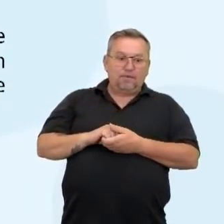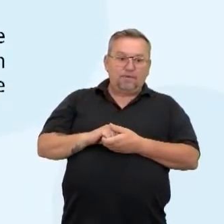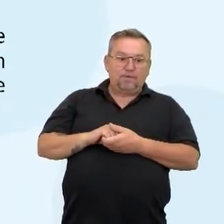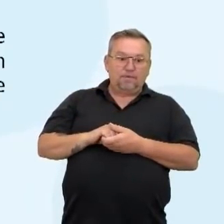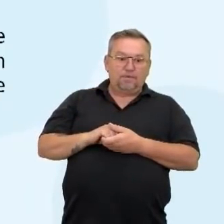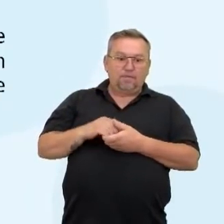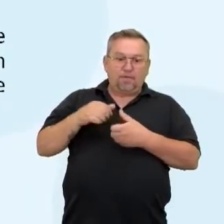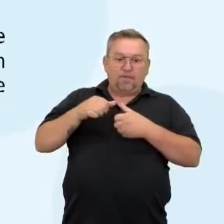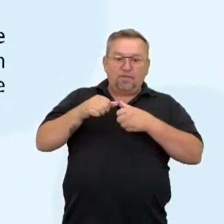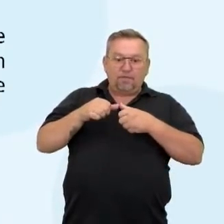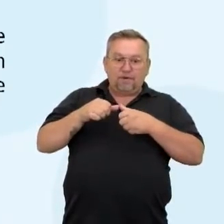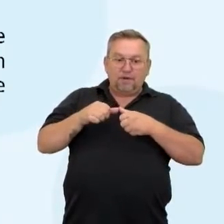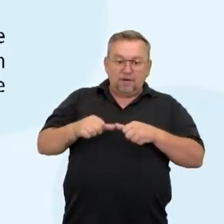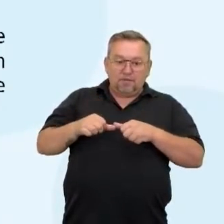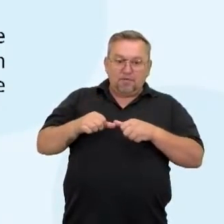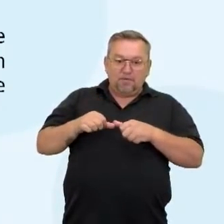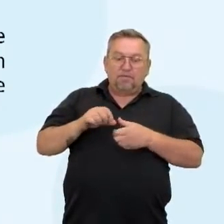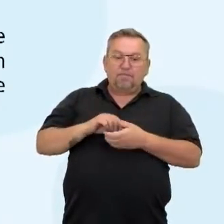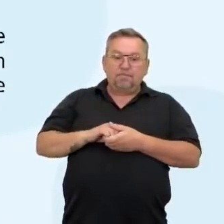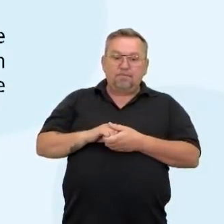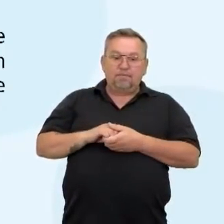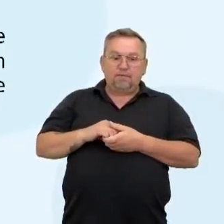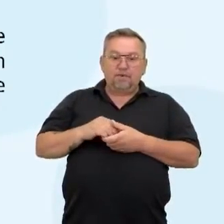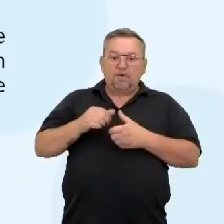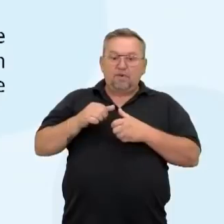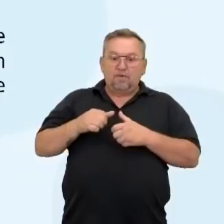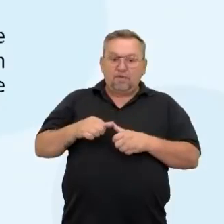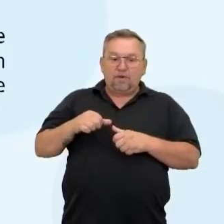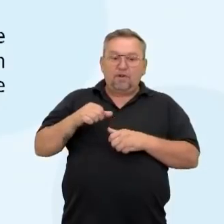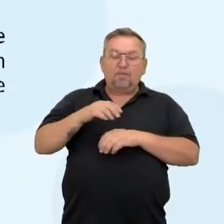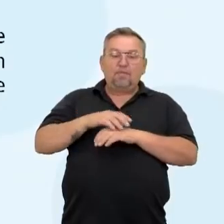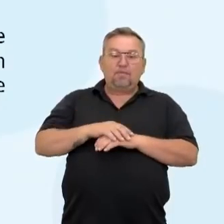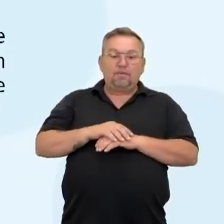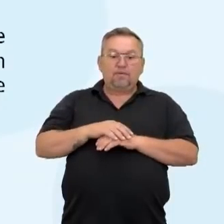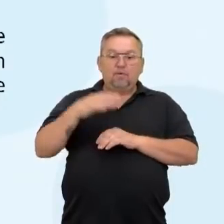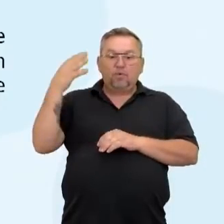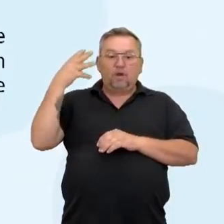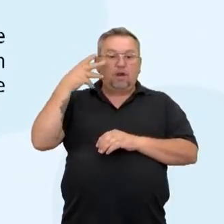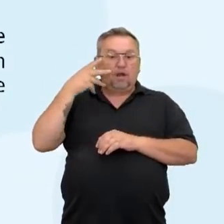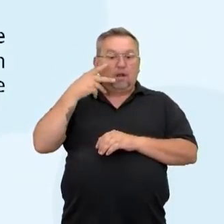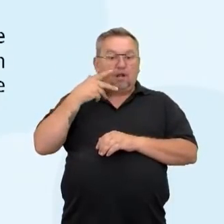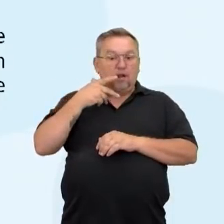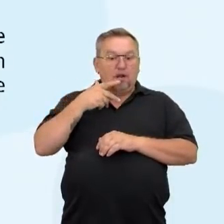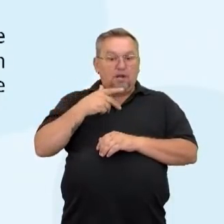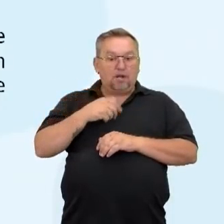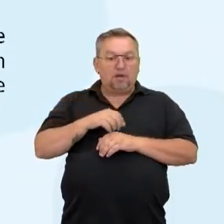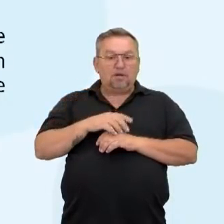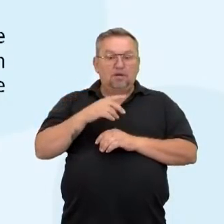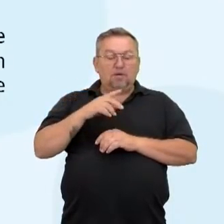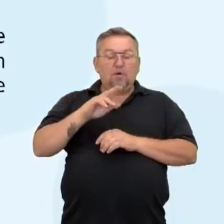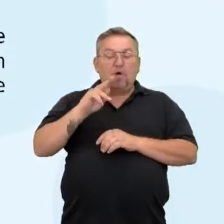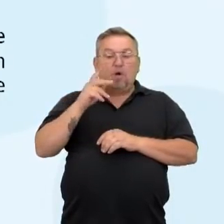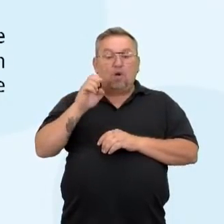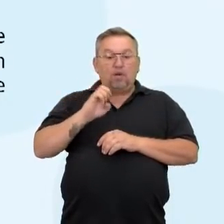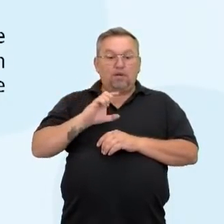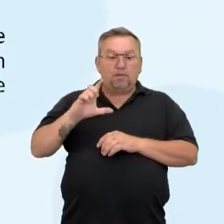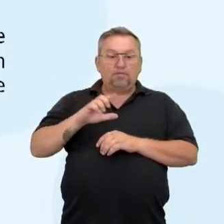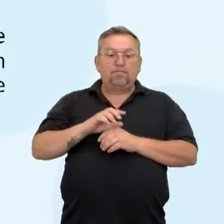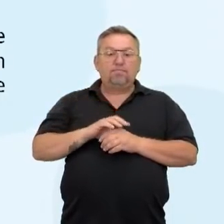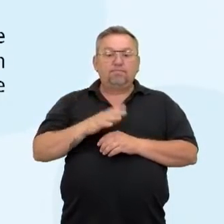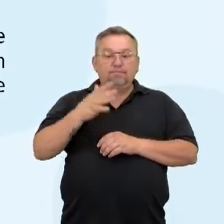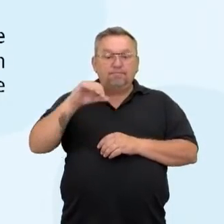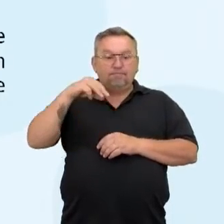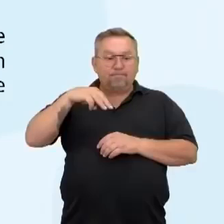ficar, passado, coloco o ED no final. Então, stayed at a nice hotel. Ficamos num albergue, né? 10 minutos